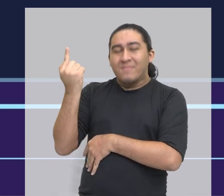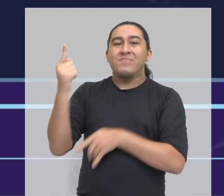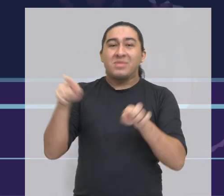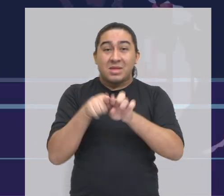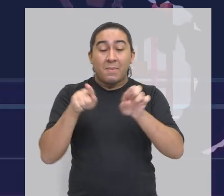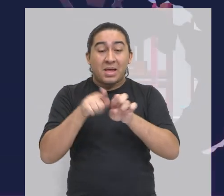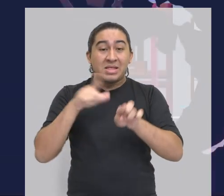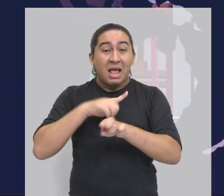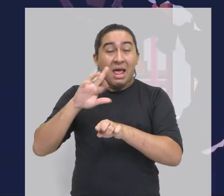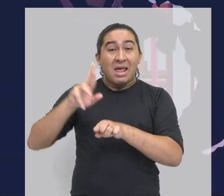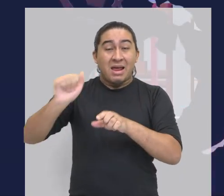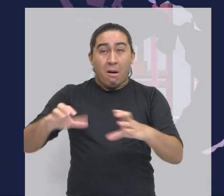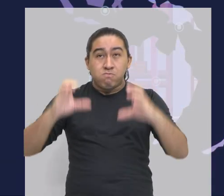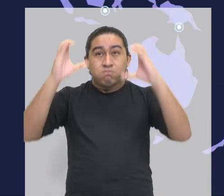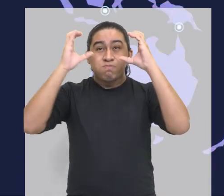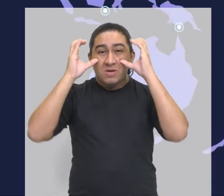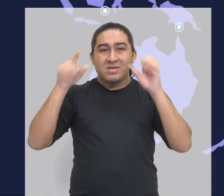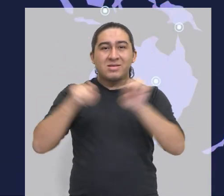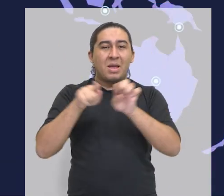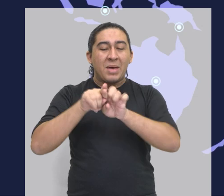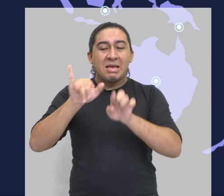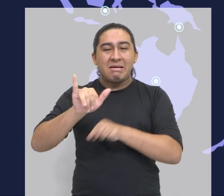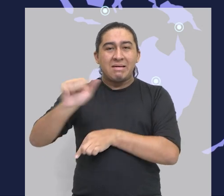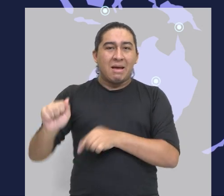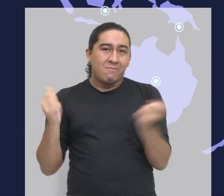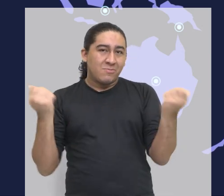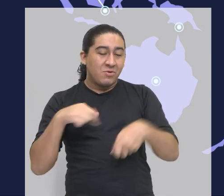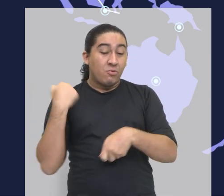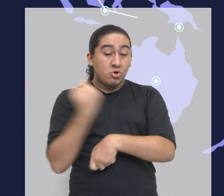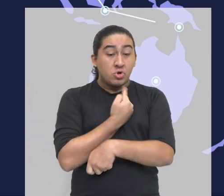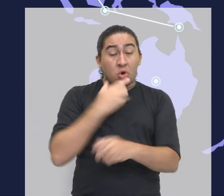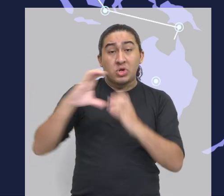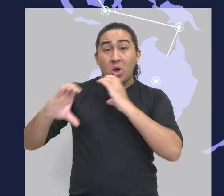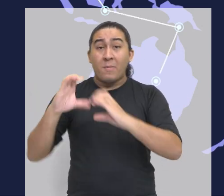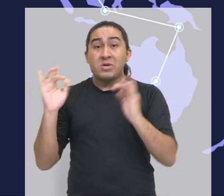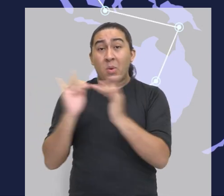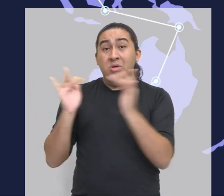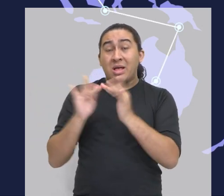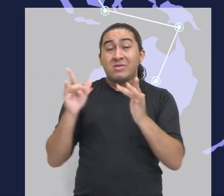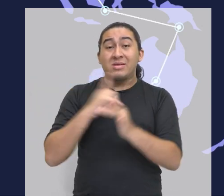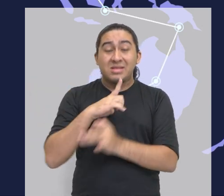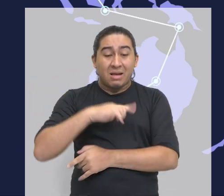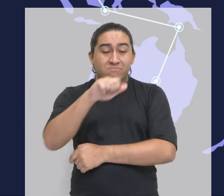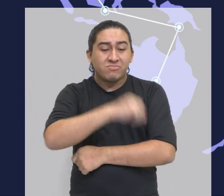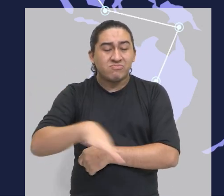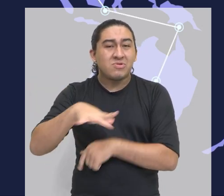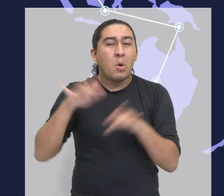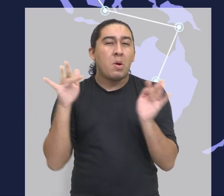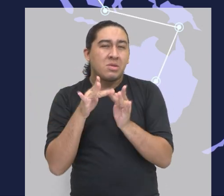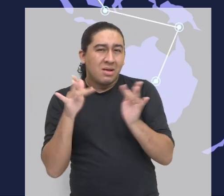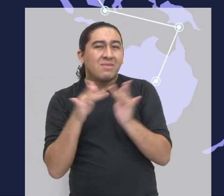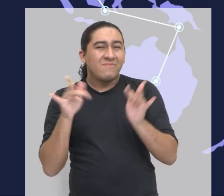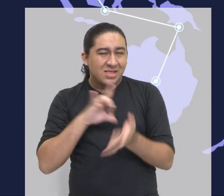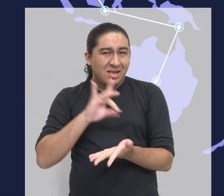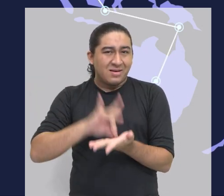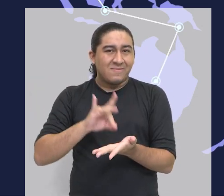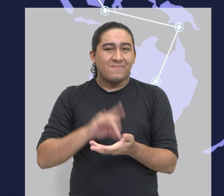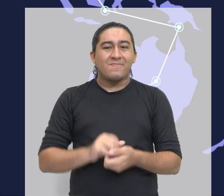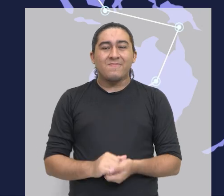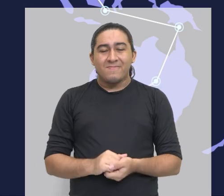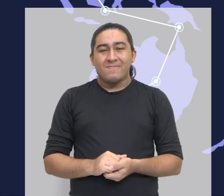aumentada e inteligência artificial, que tornarão nossas interações mais imersivas e intuitivas.